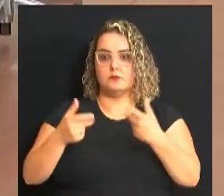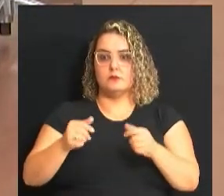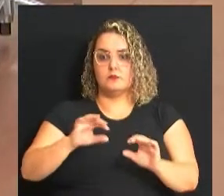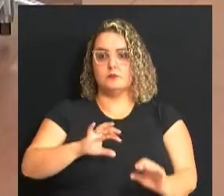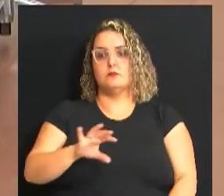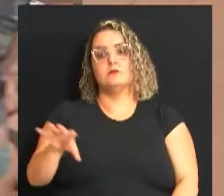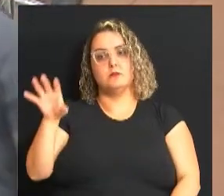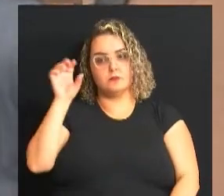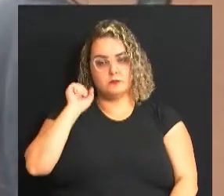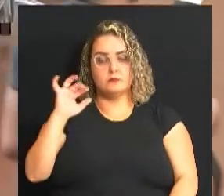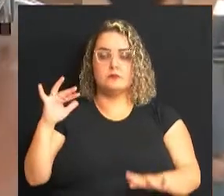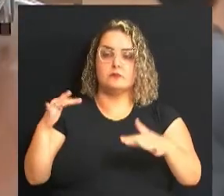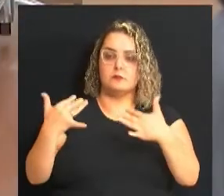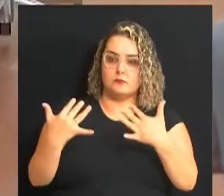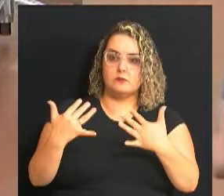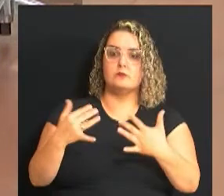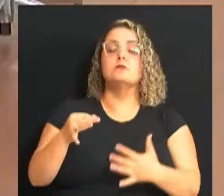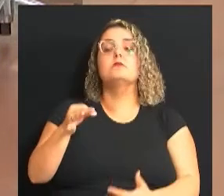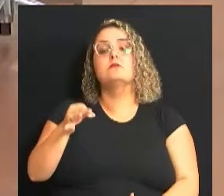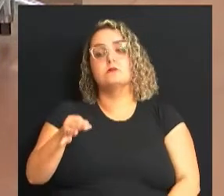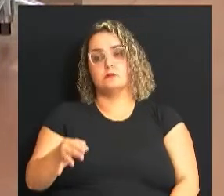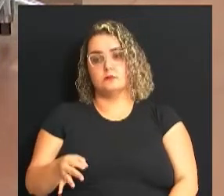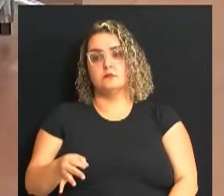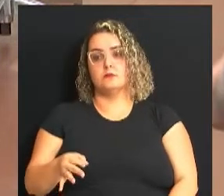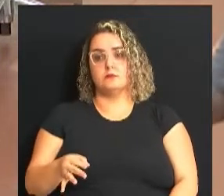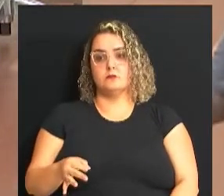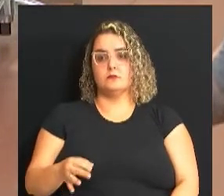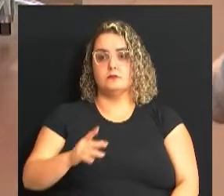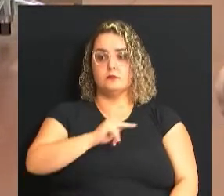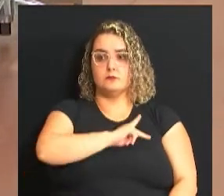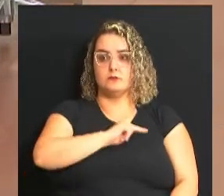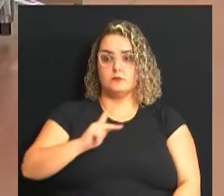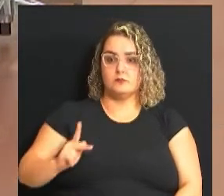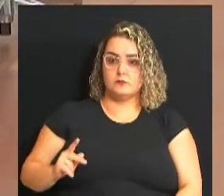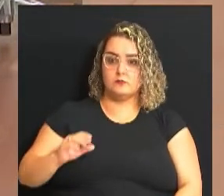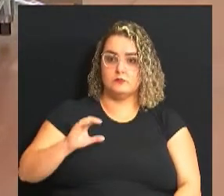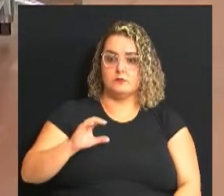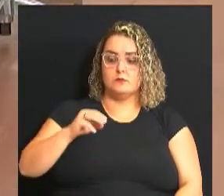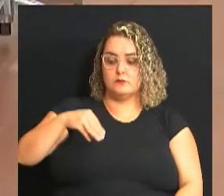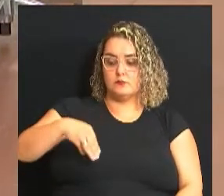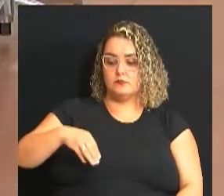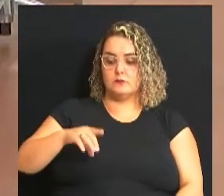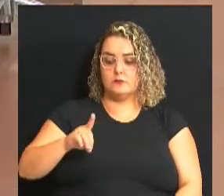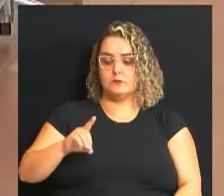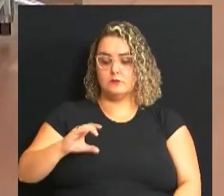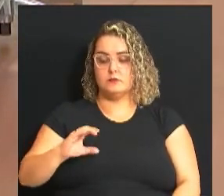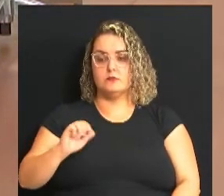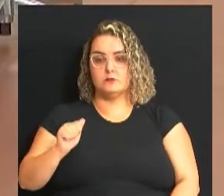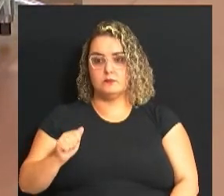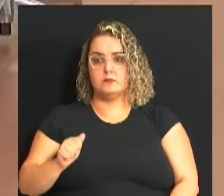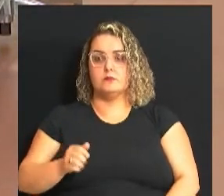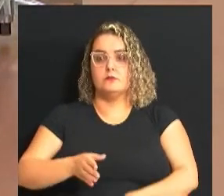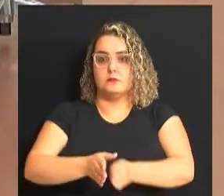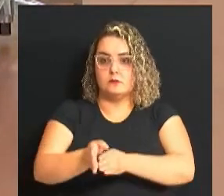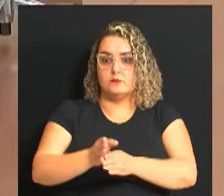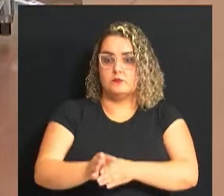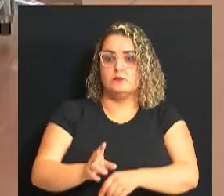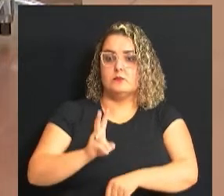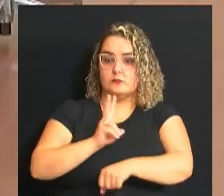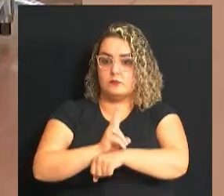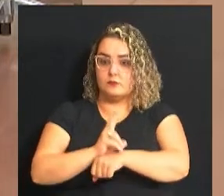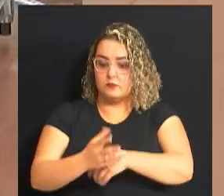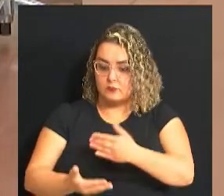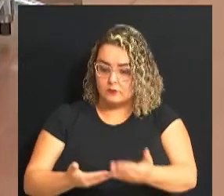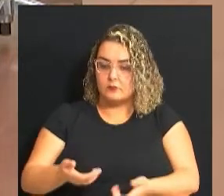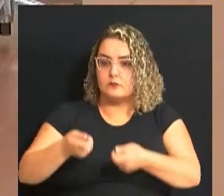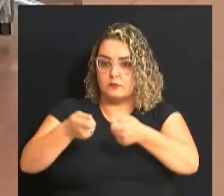ouvem. Certamente, enquanto presidente do CMDCA, que é um conselho que zela pela garantia